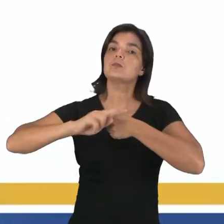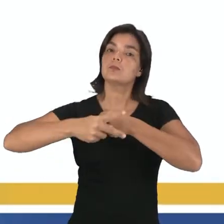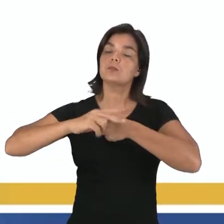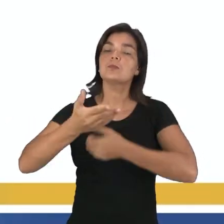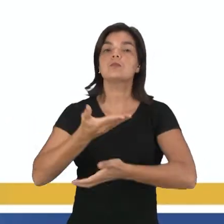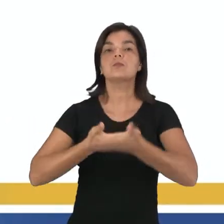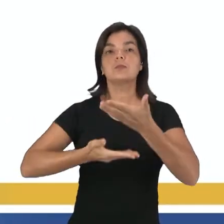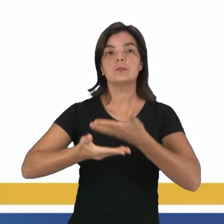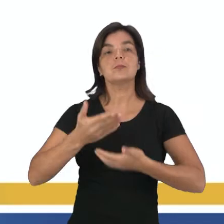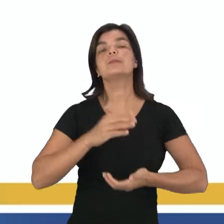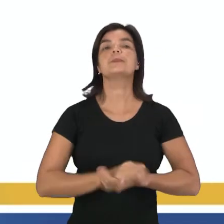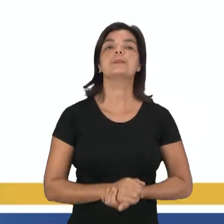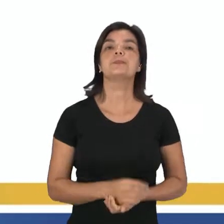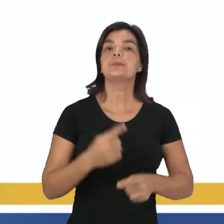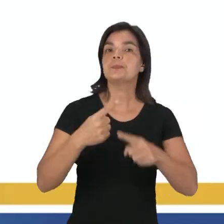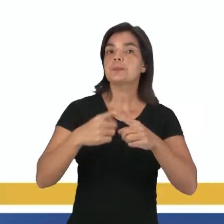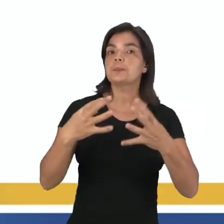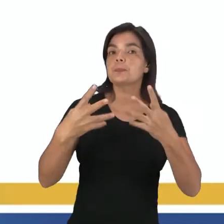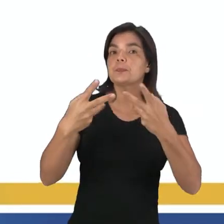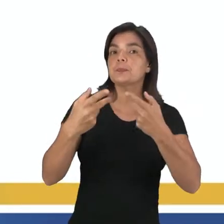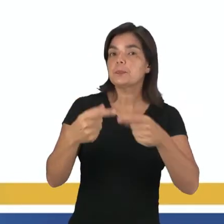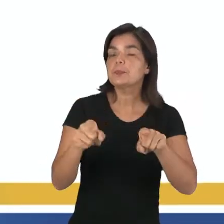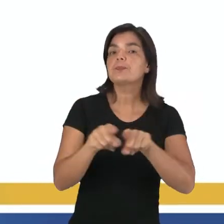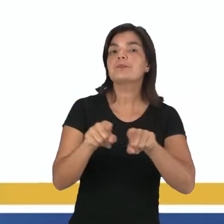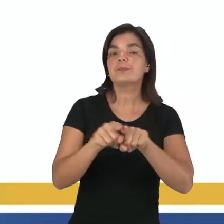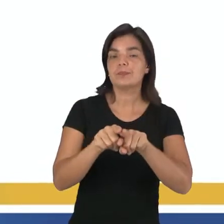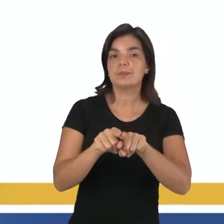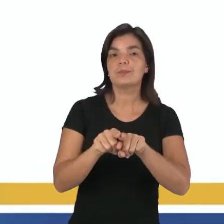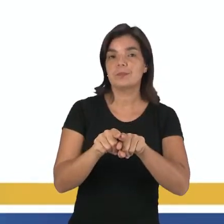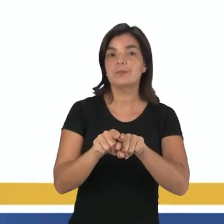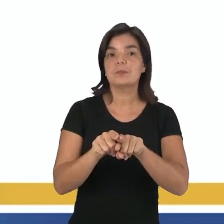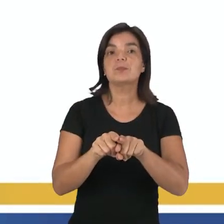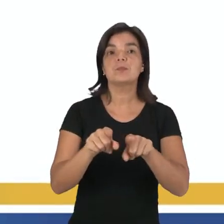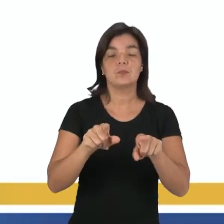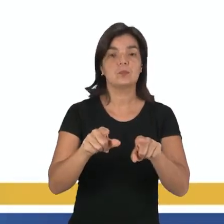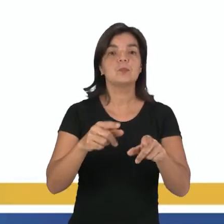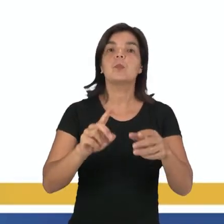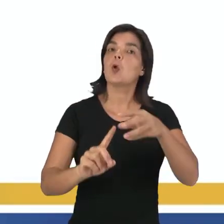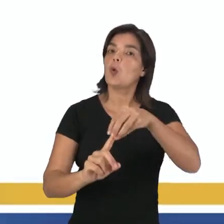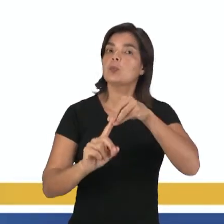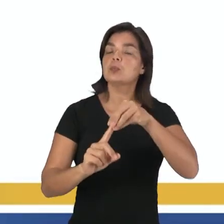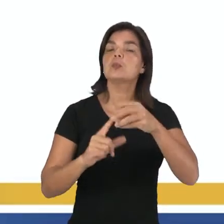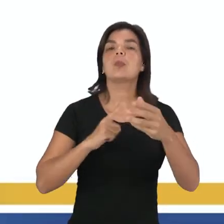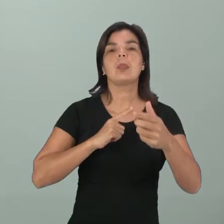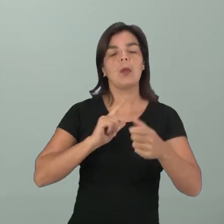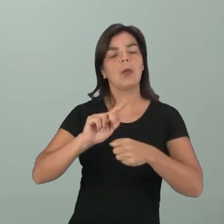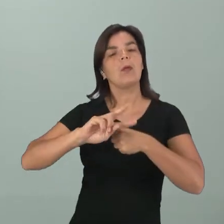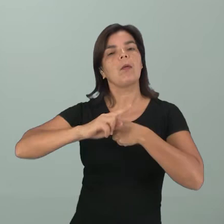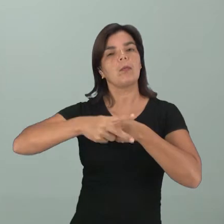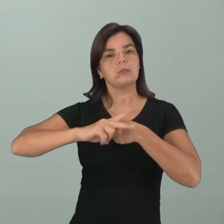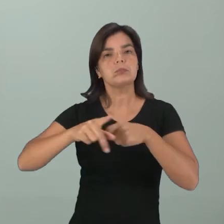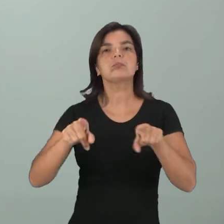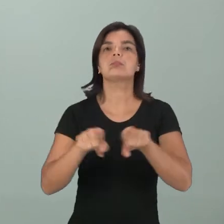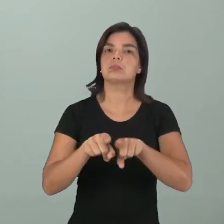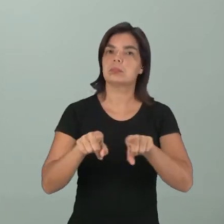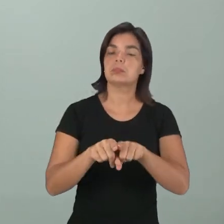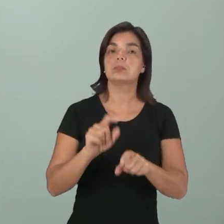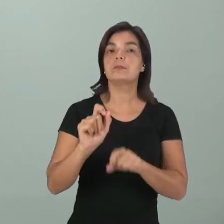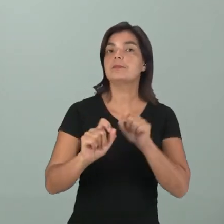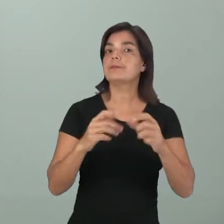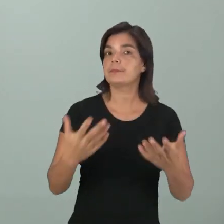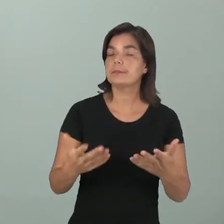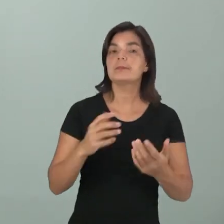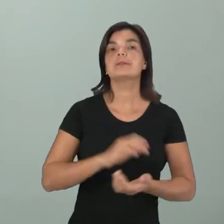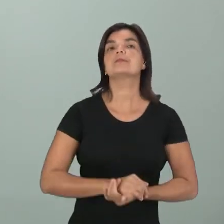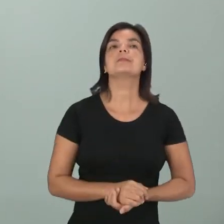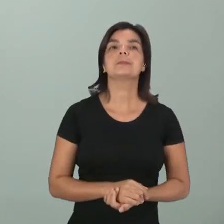estão relacionadas, porque todo fator, toda razão, todo motivo, ele vai gerar um efeito, que esse